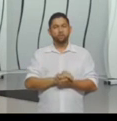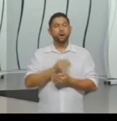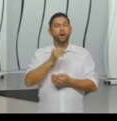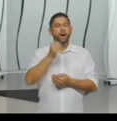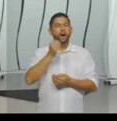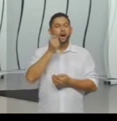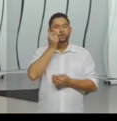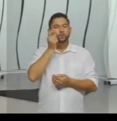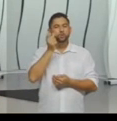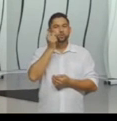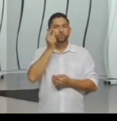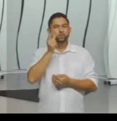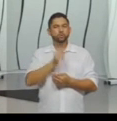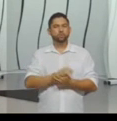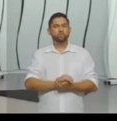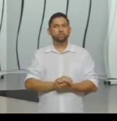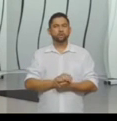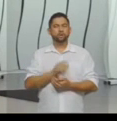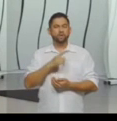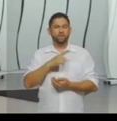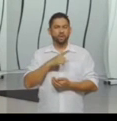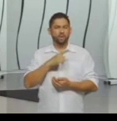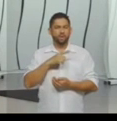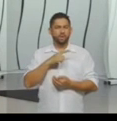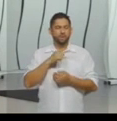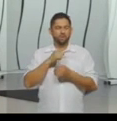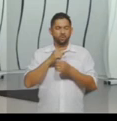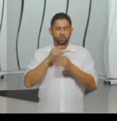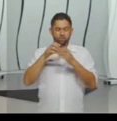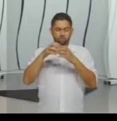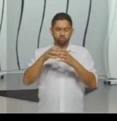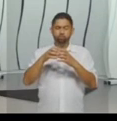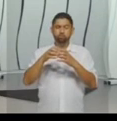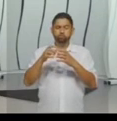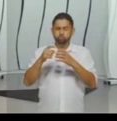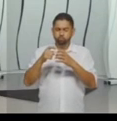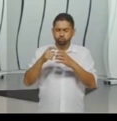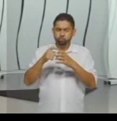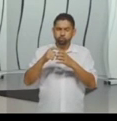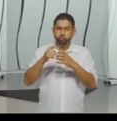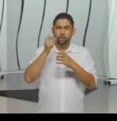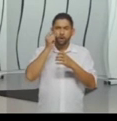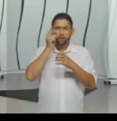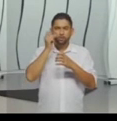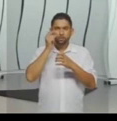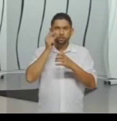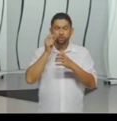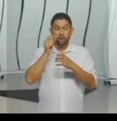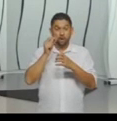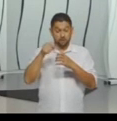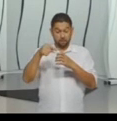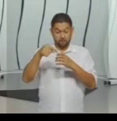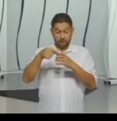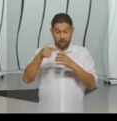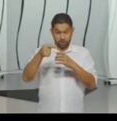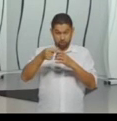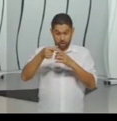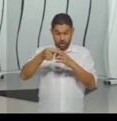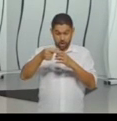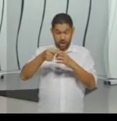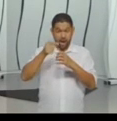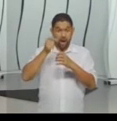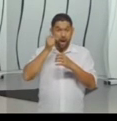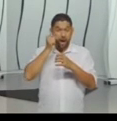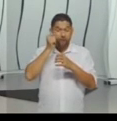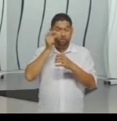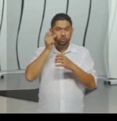azul, né? Tem uns bichinhos azuis aqui, ó. Isso aqui, esses azuis aqui dentro dessas